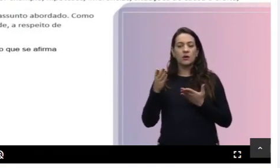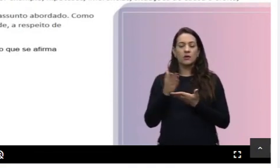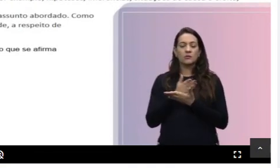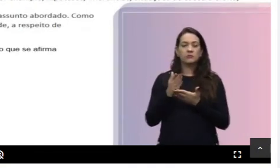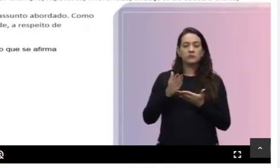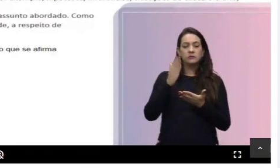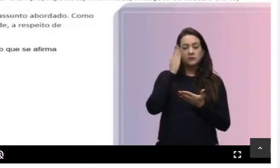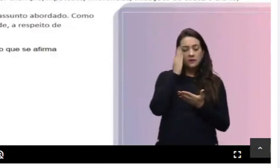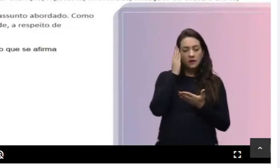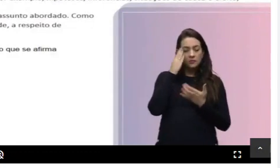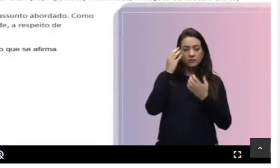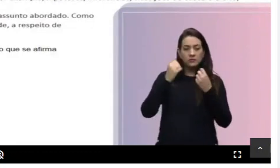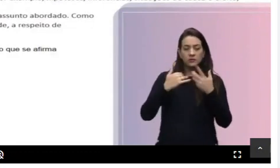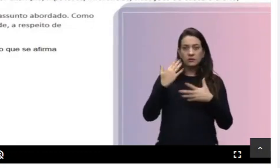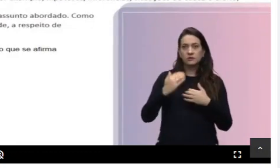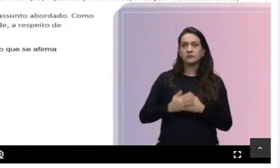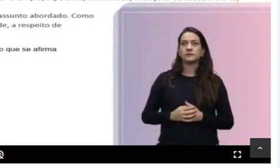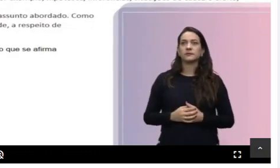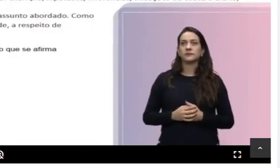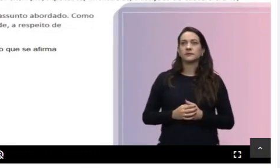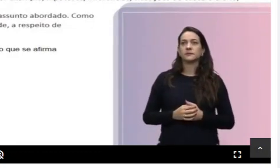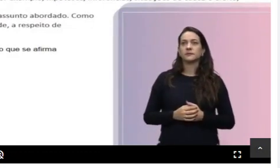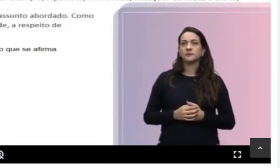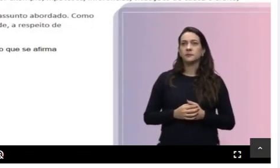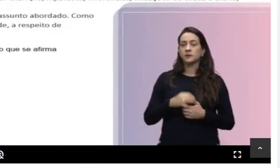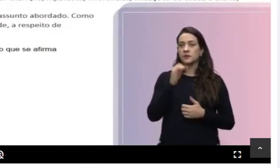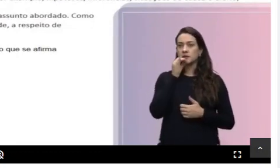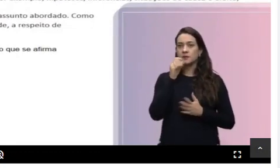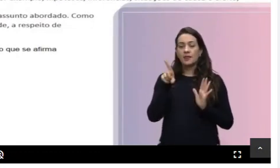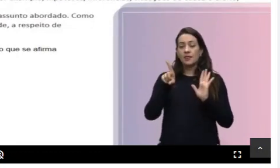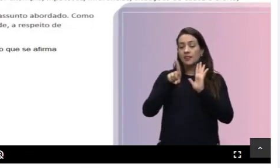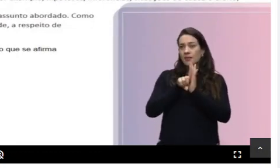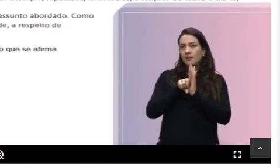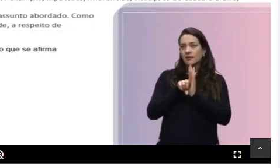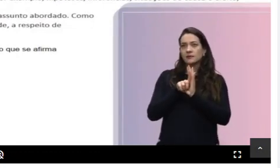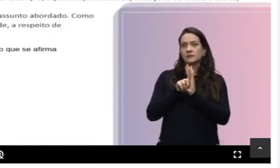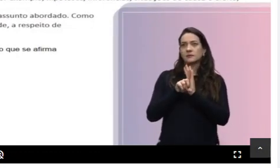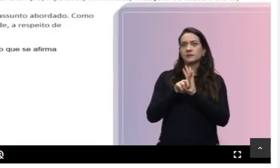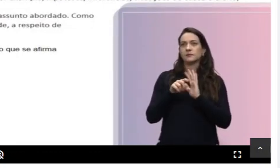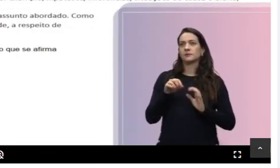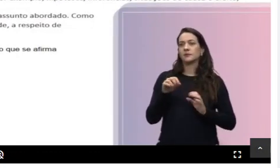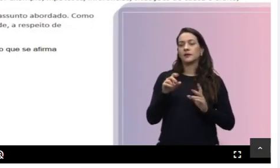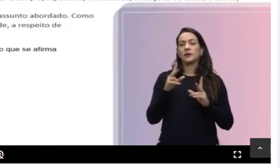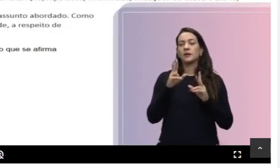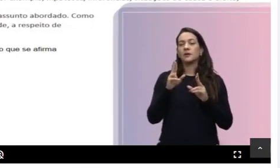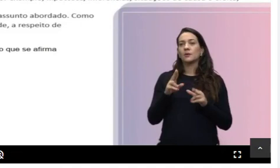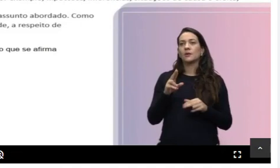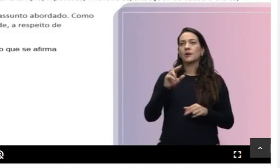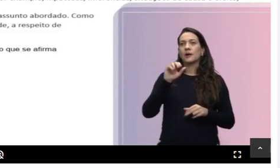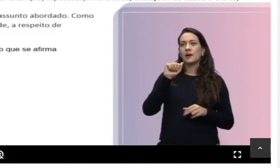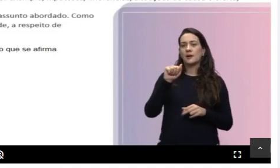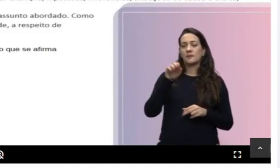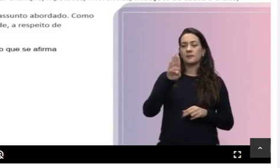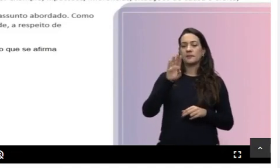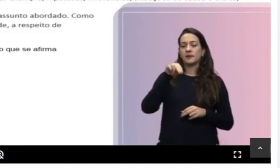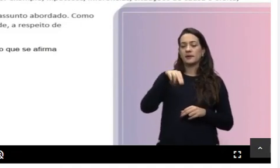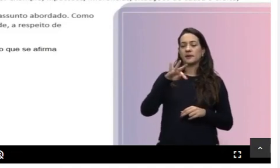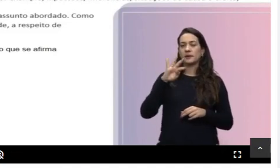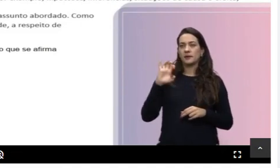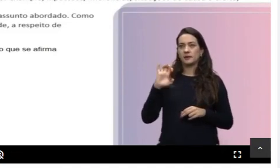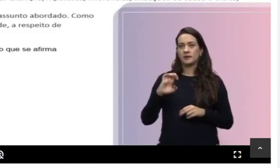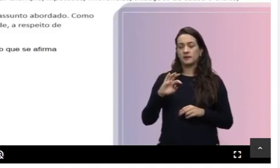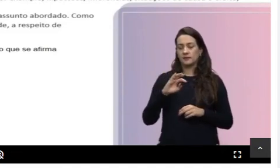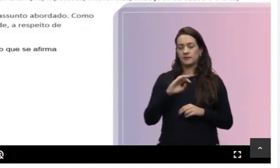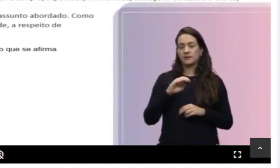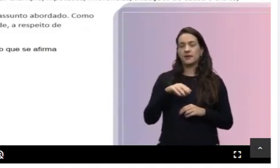como, por exemplo, determinações de normas que constam na Associação Brasileira de Normas Técnicas, a ABNT.